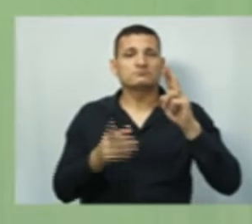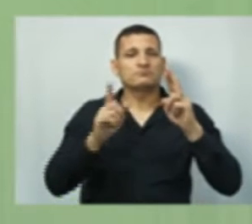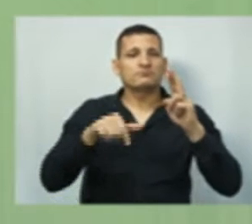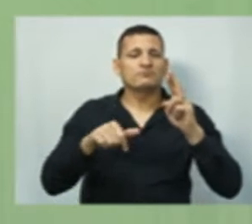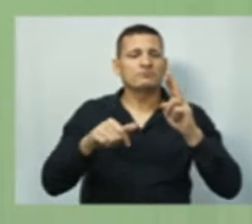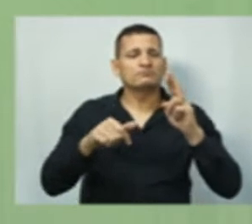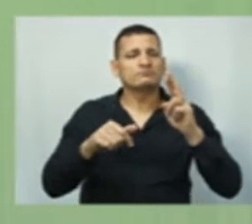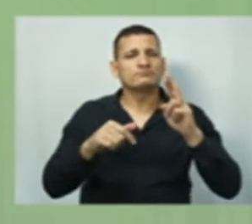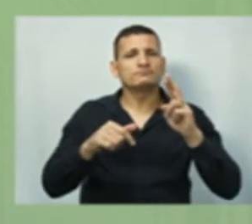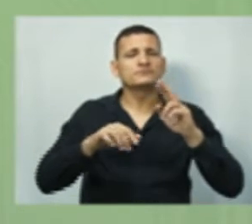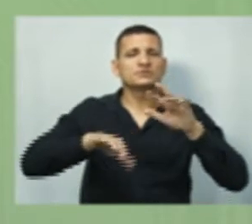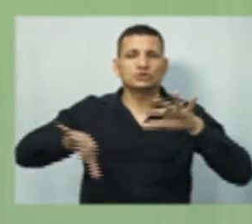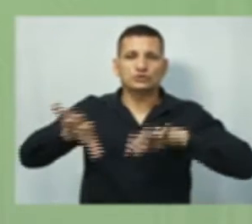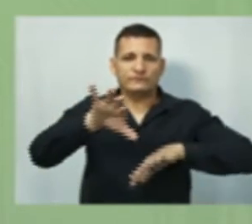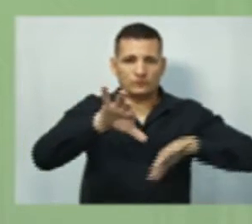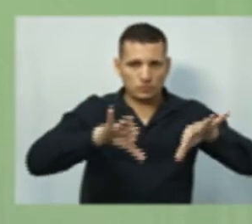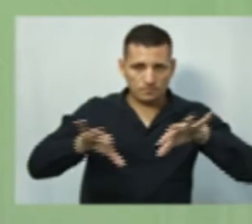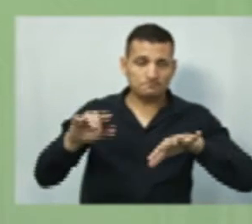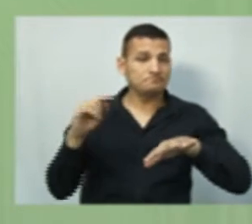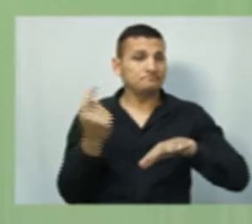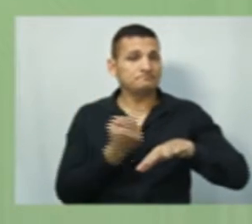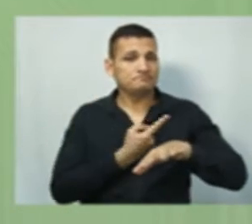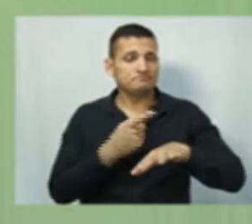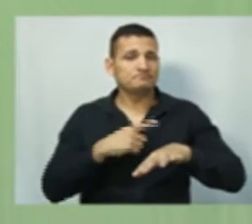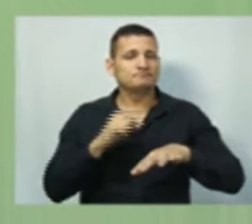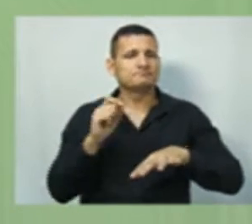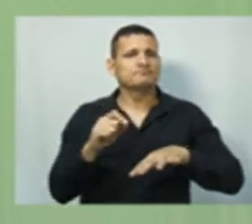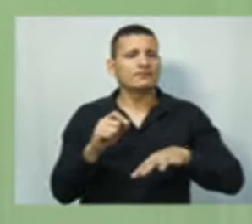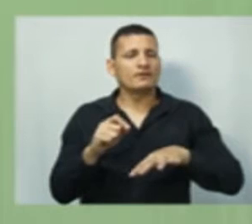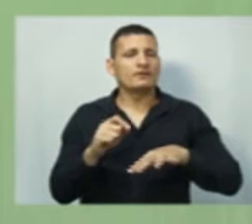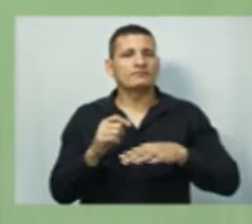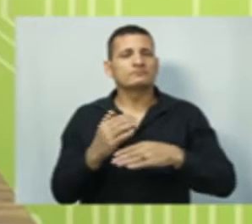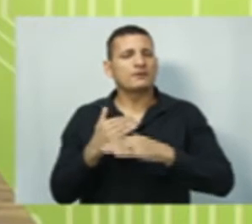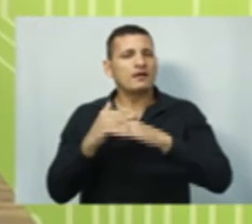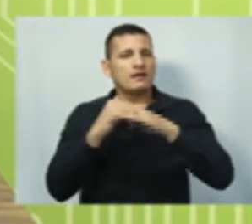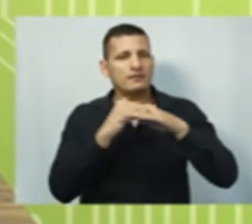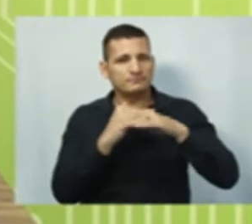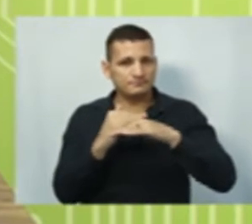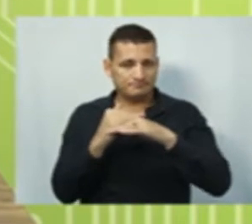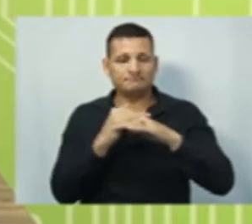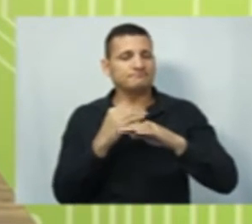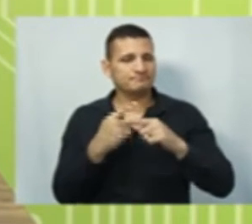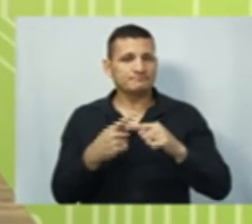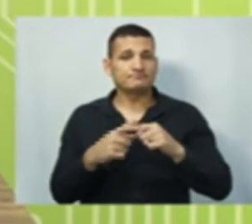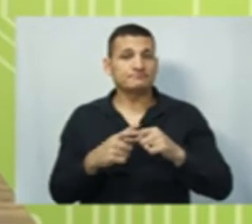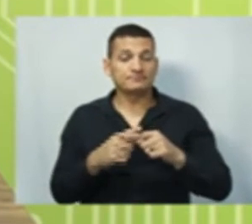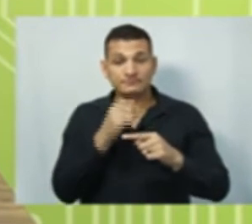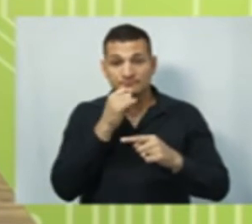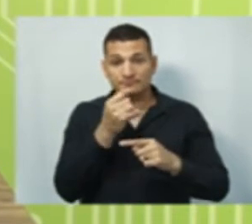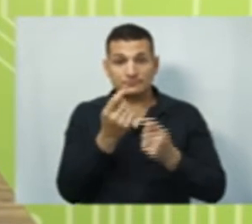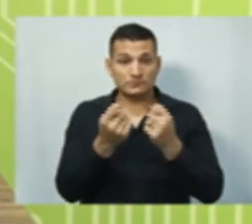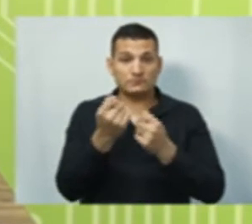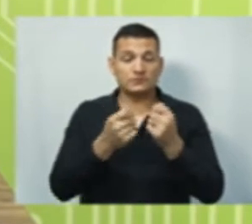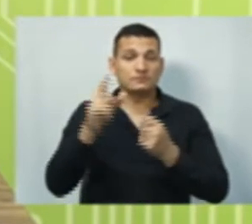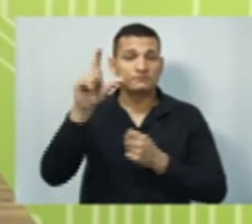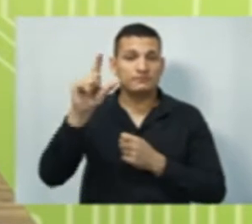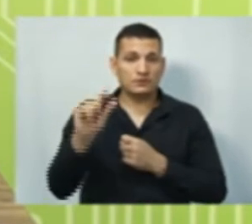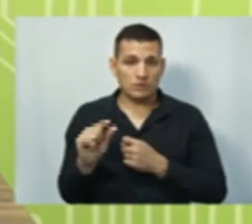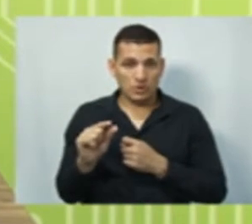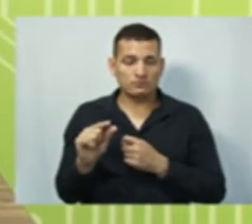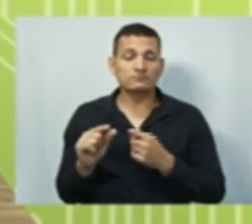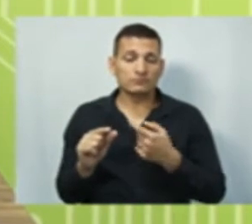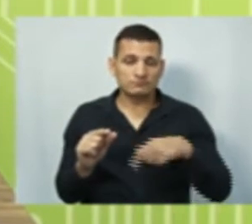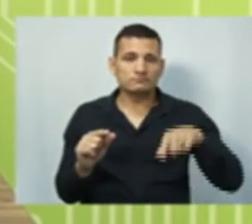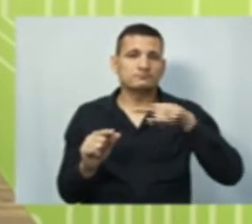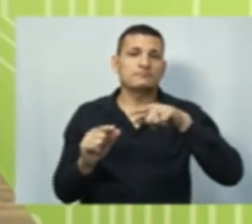individual, nós individualmente seguimos para um bem comum. Porque quanto melhores os preços da economia, maior acesso a